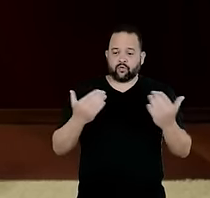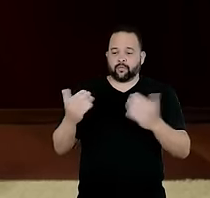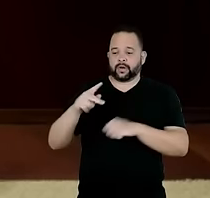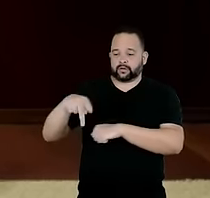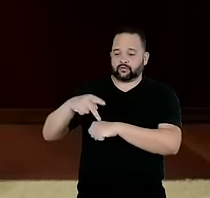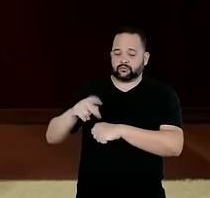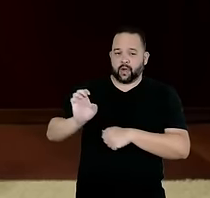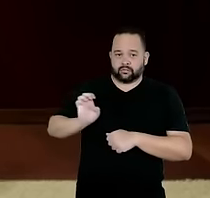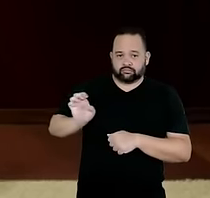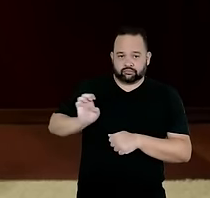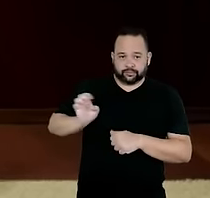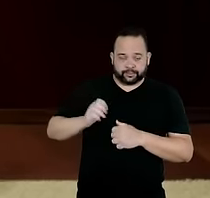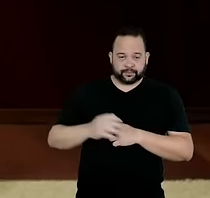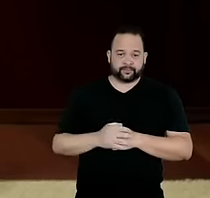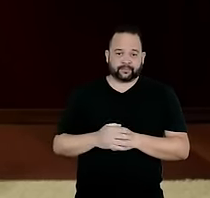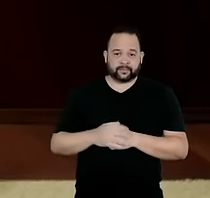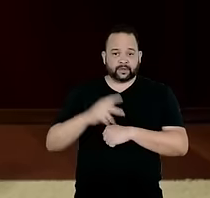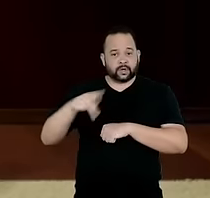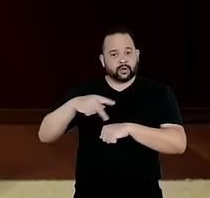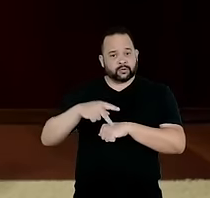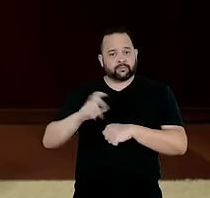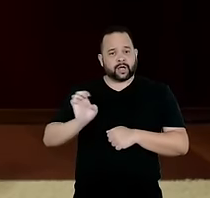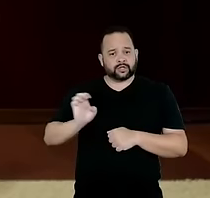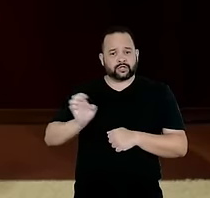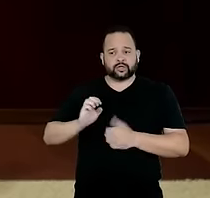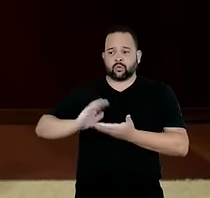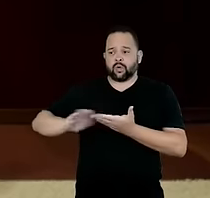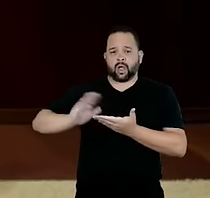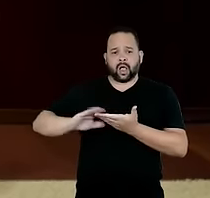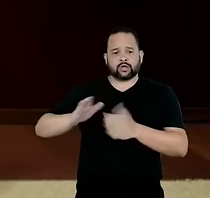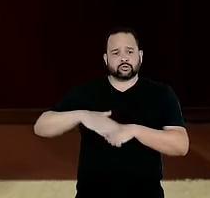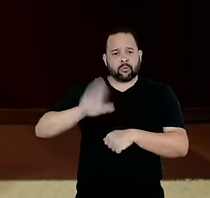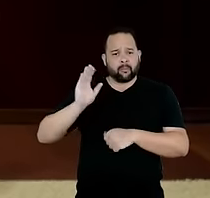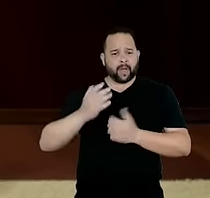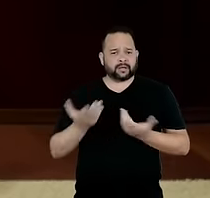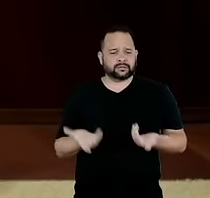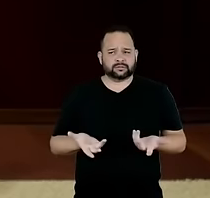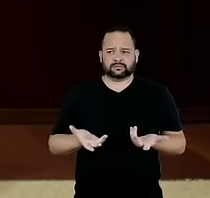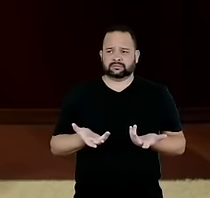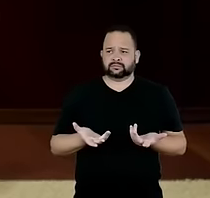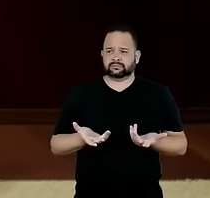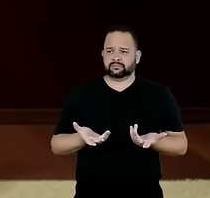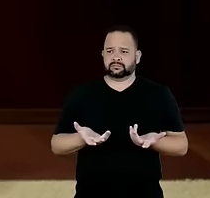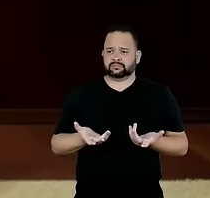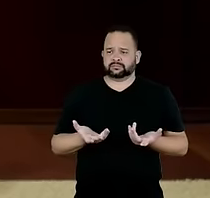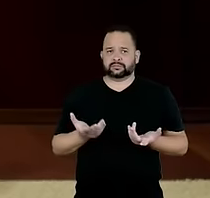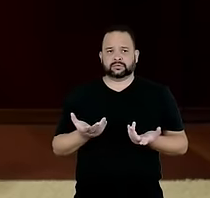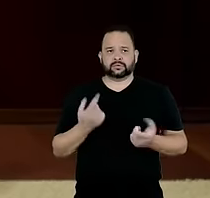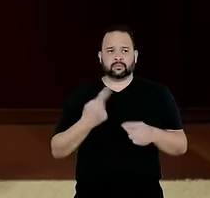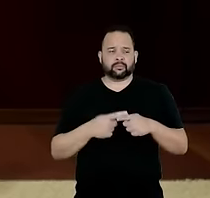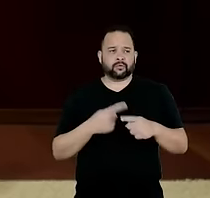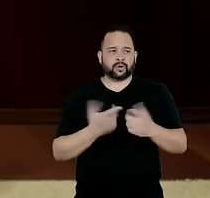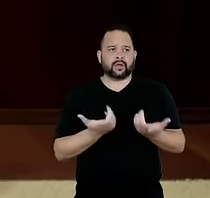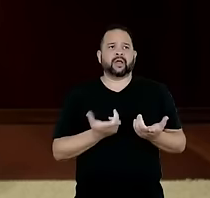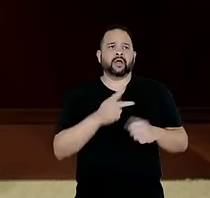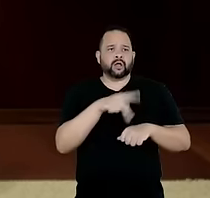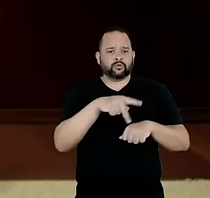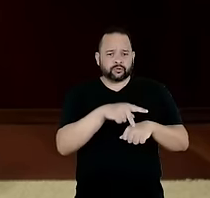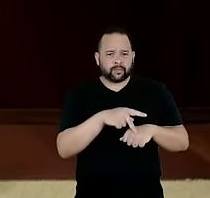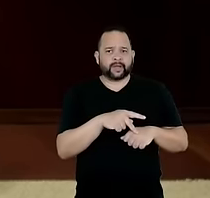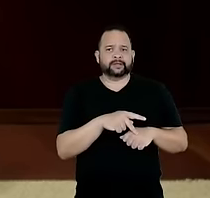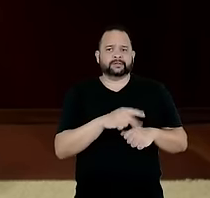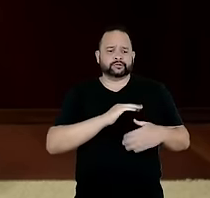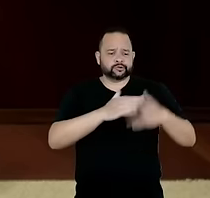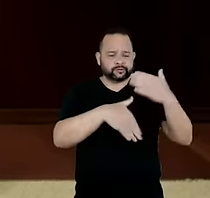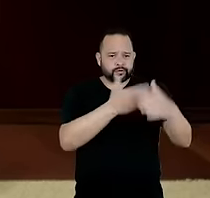gastaram mais auau e que é que é curioso por quê Teoricamente nos emergentes há menos infraestrutura né Há o desenvolvimento